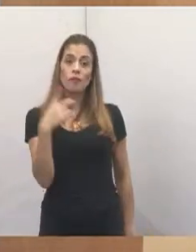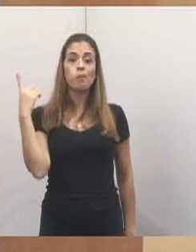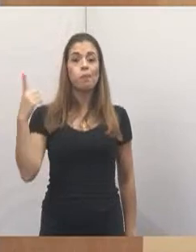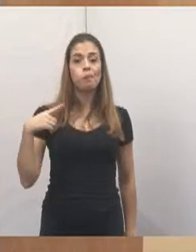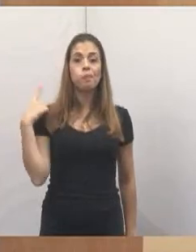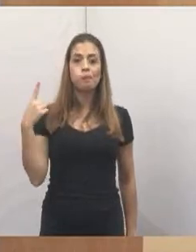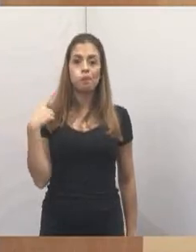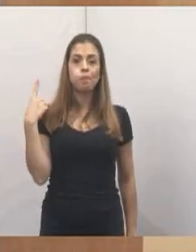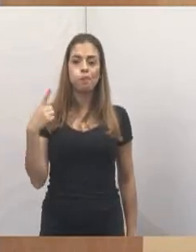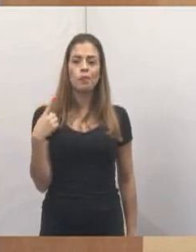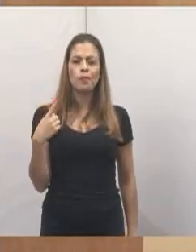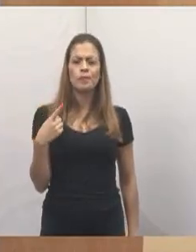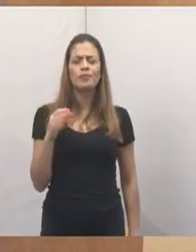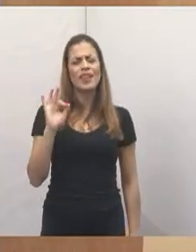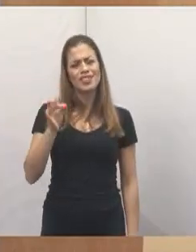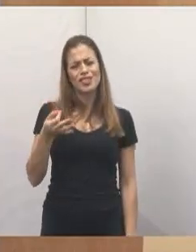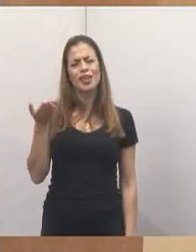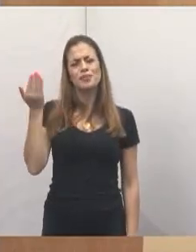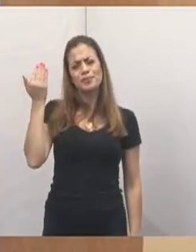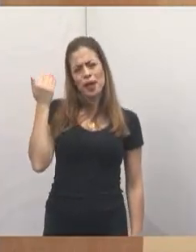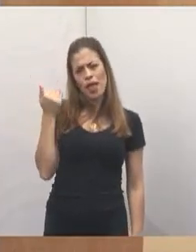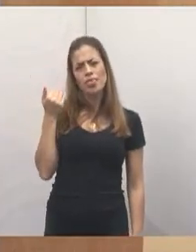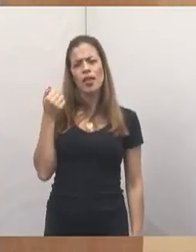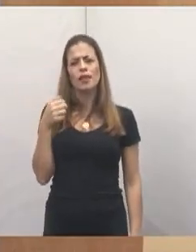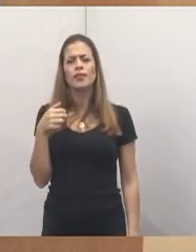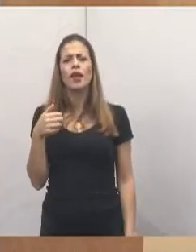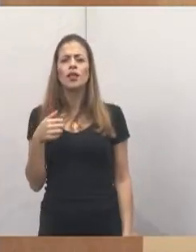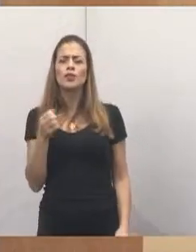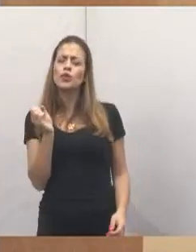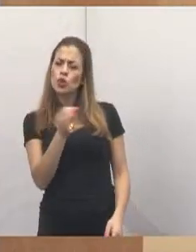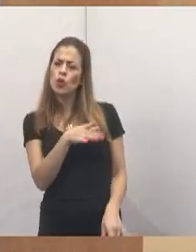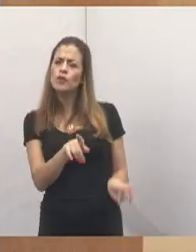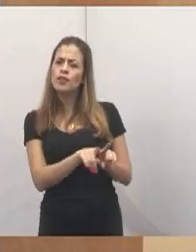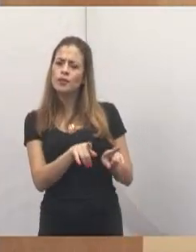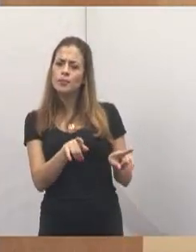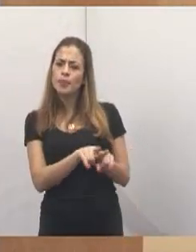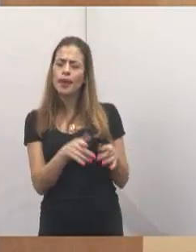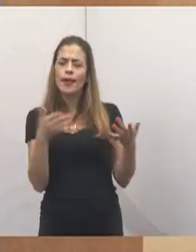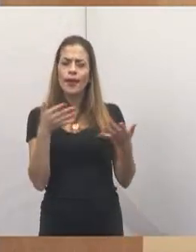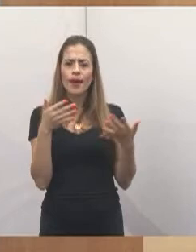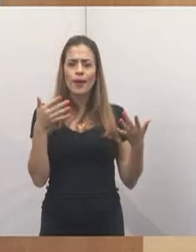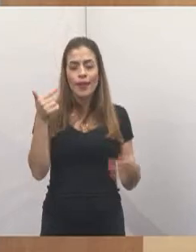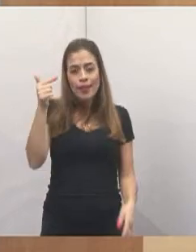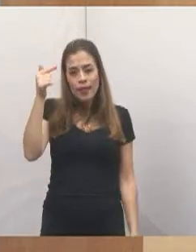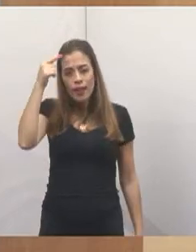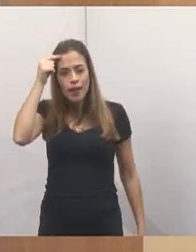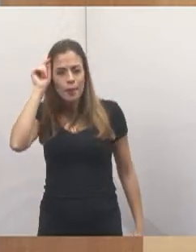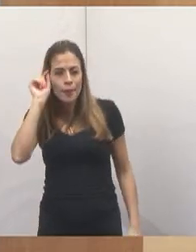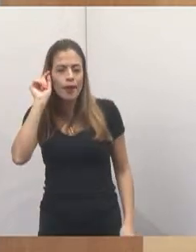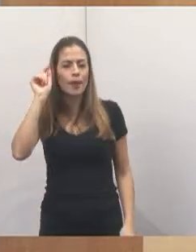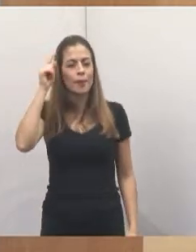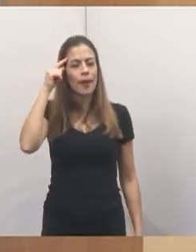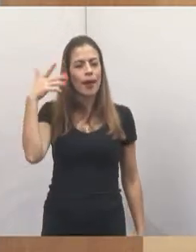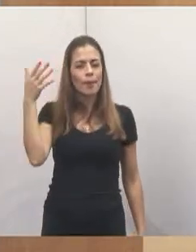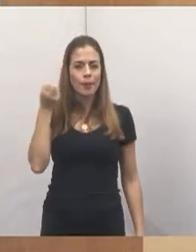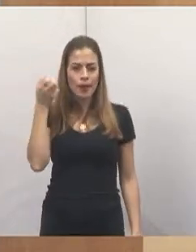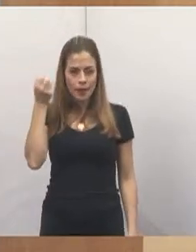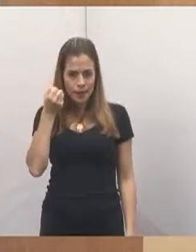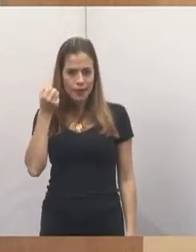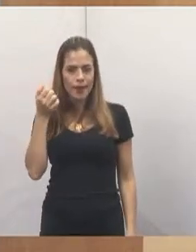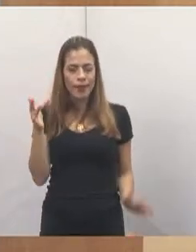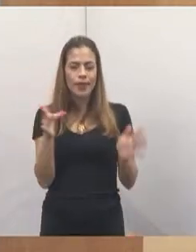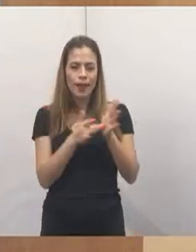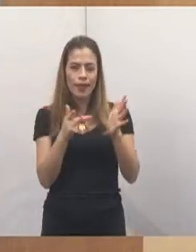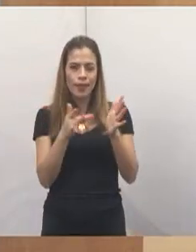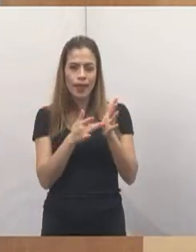advogados, eu já fui novo advogado e hoje a careca e os cabelos brancos me denunciam, mas